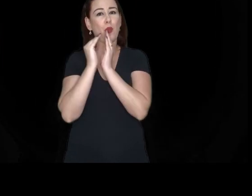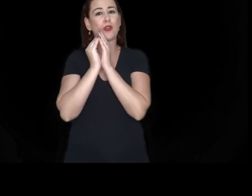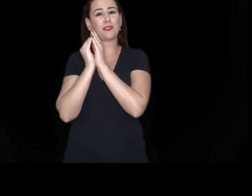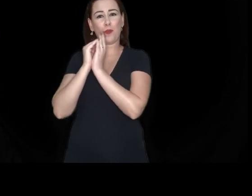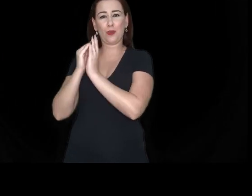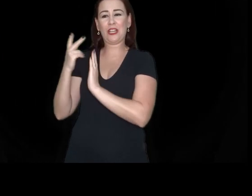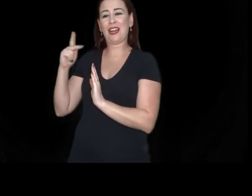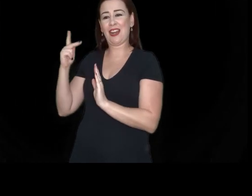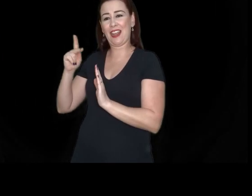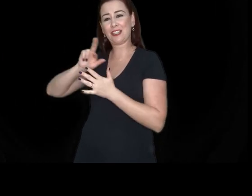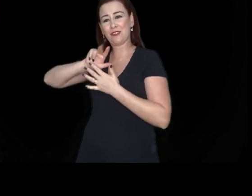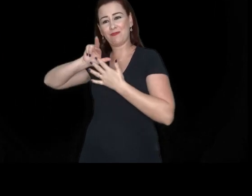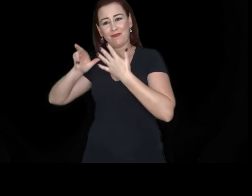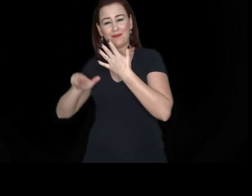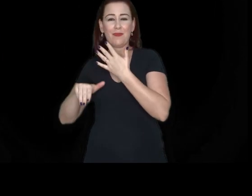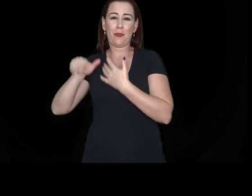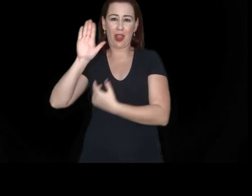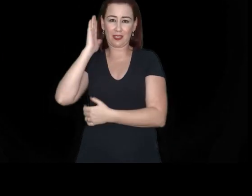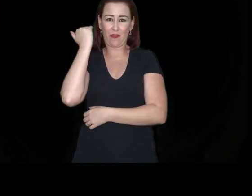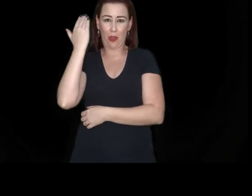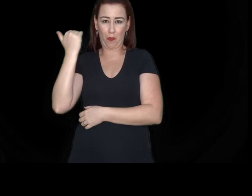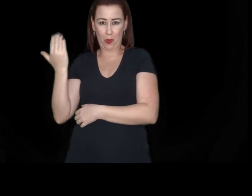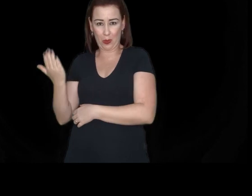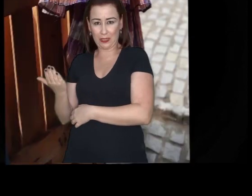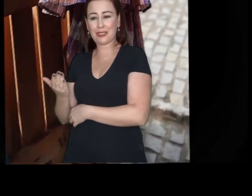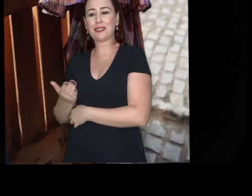aqui da minha casa.